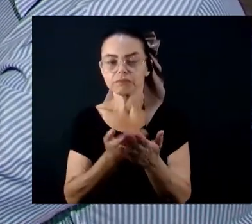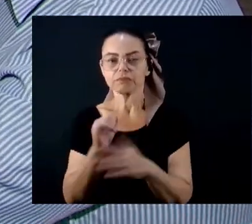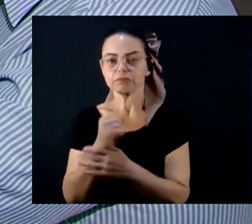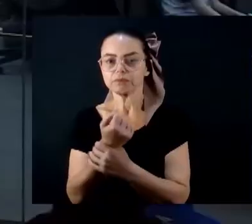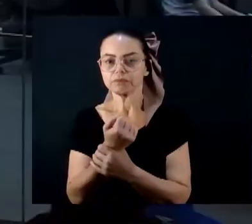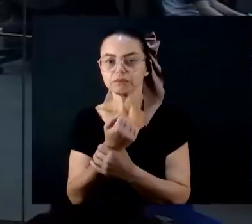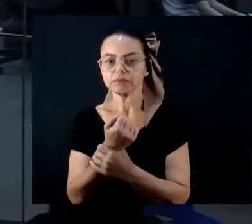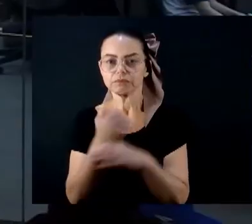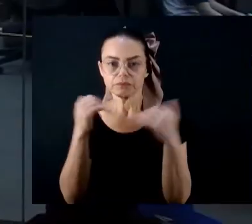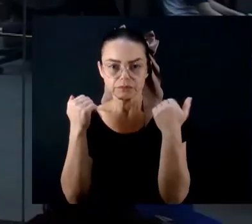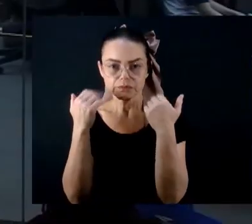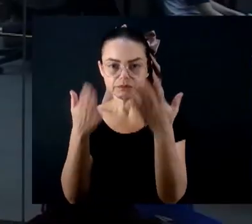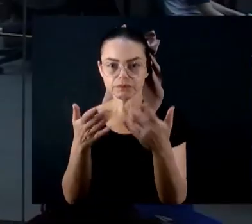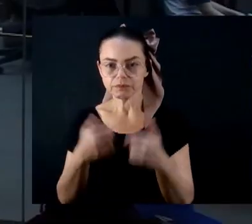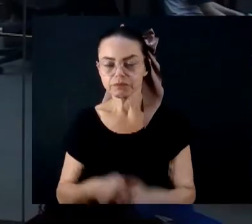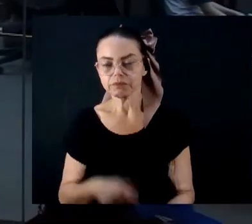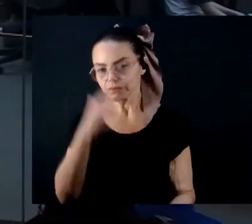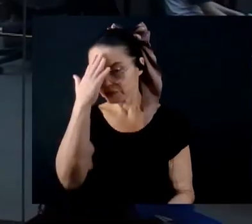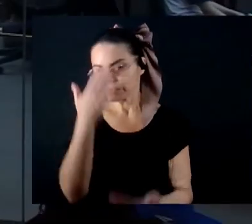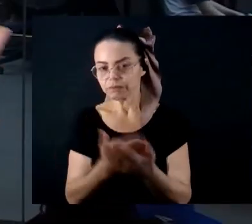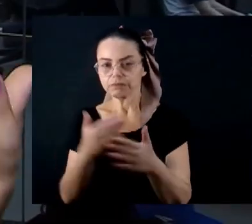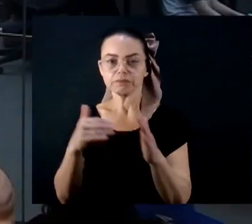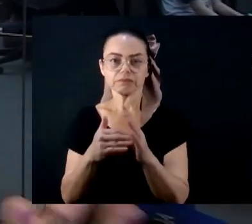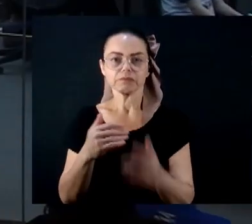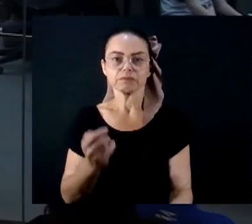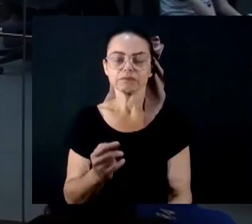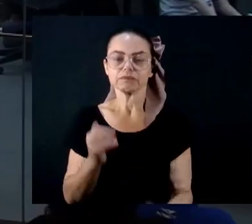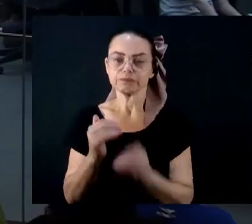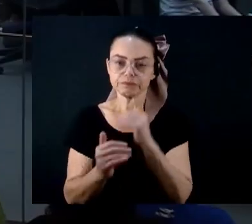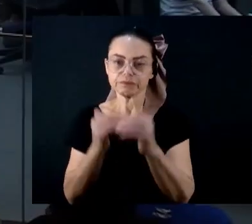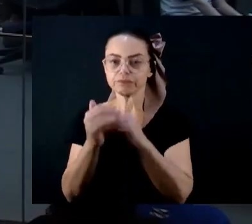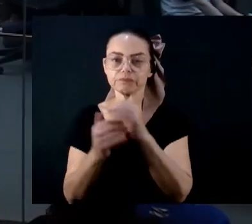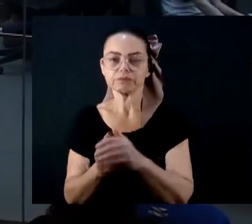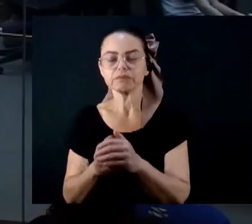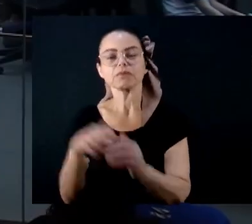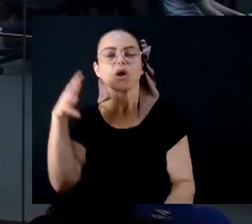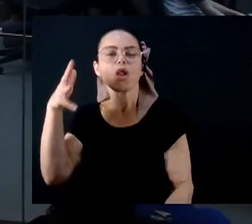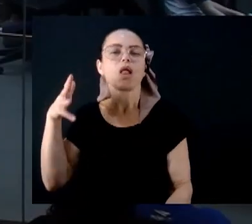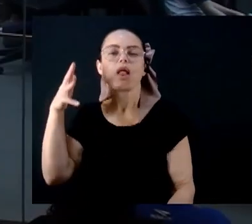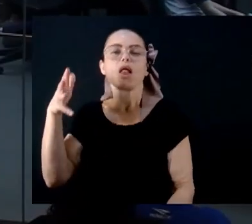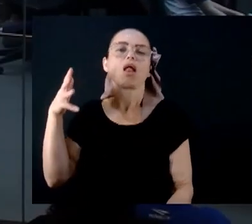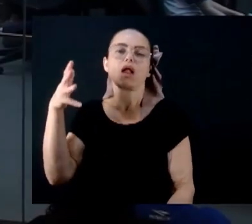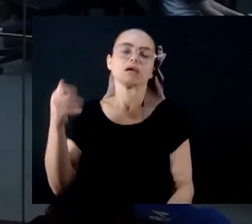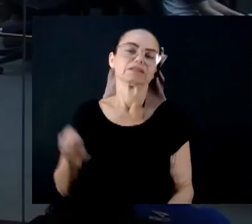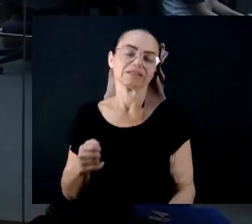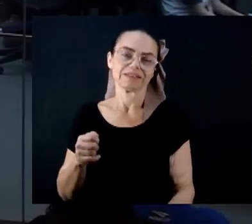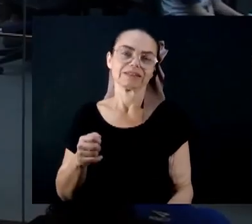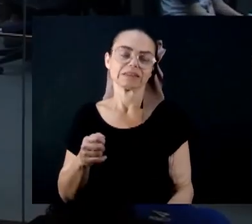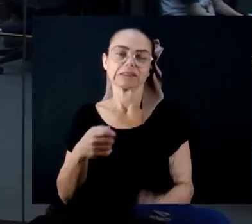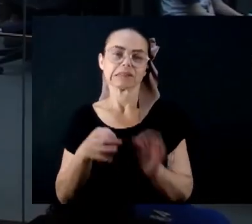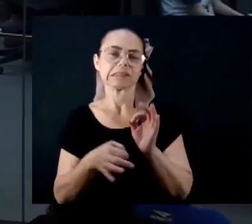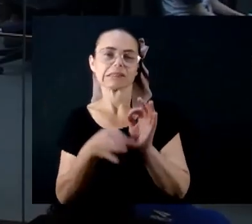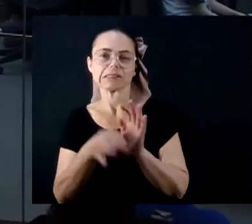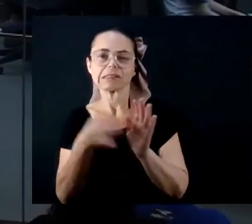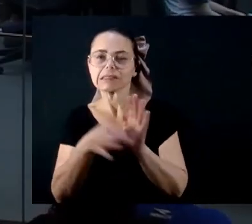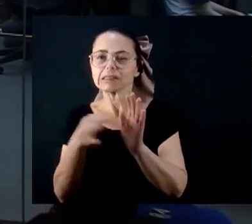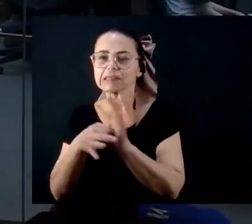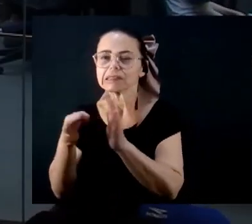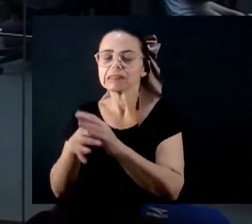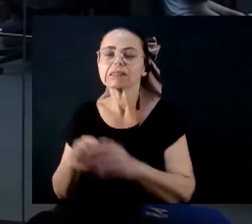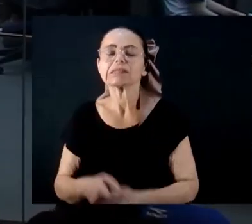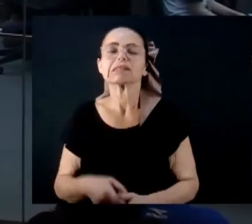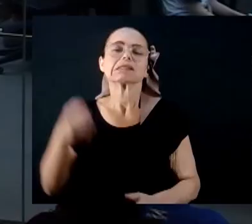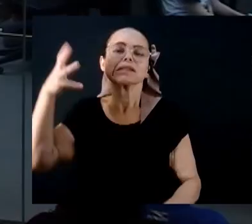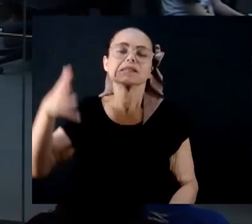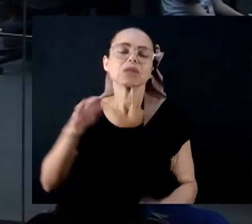outro lado. Então, acredito que até na questão de desenvolver oratória, desenvolver argumentação, a questão até de